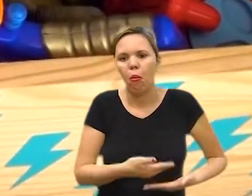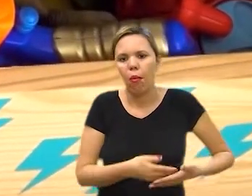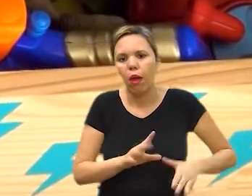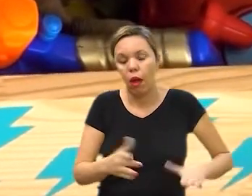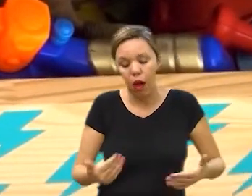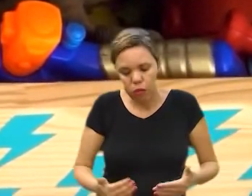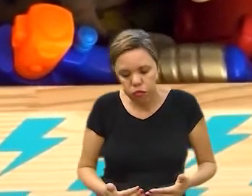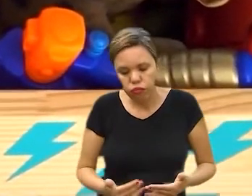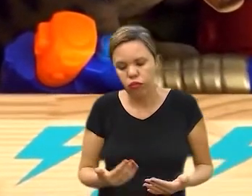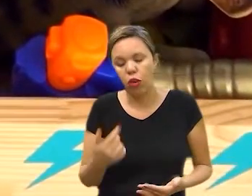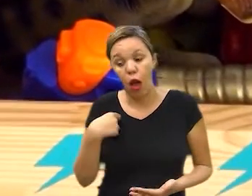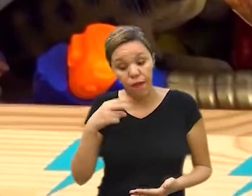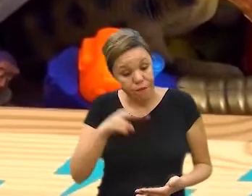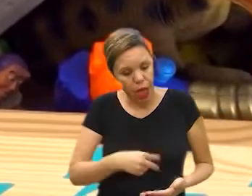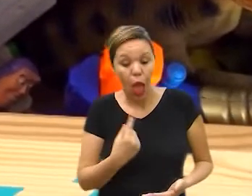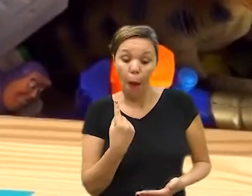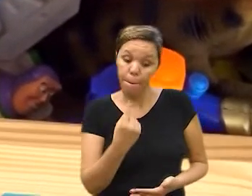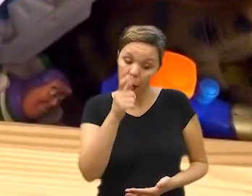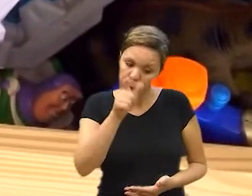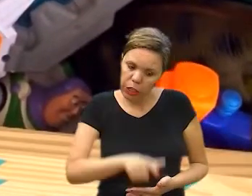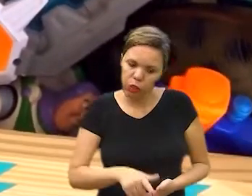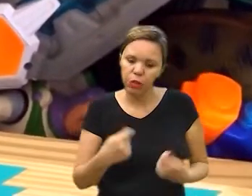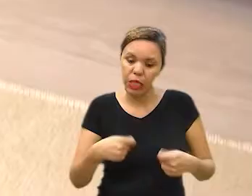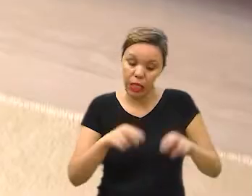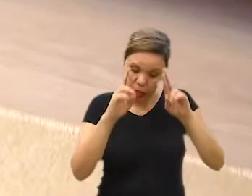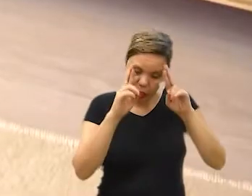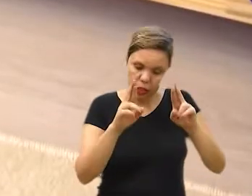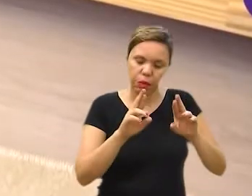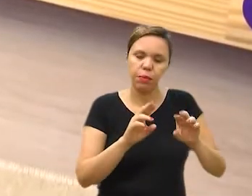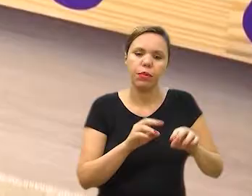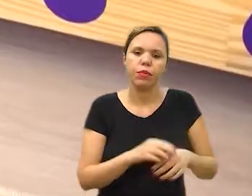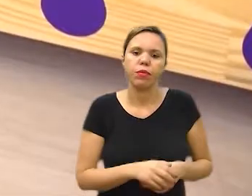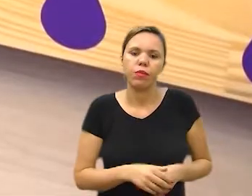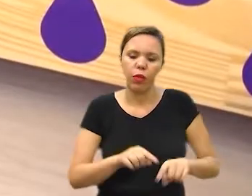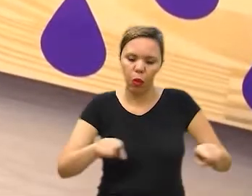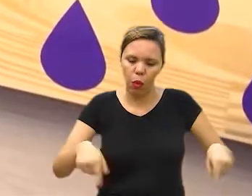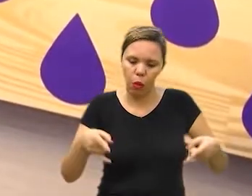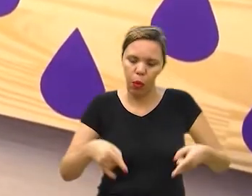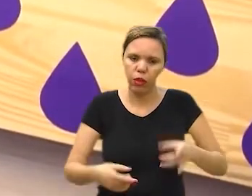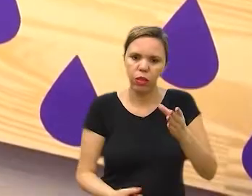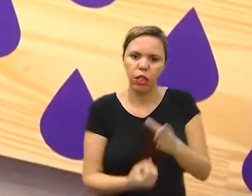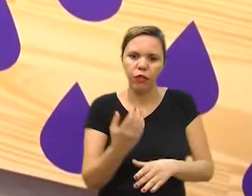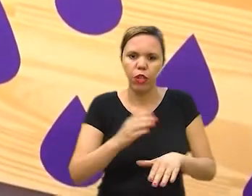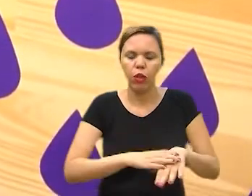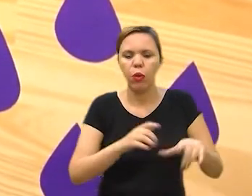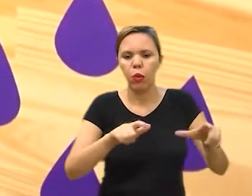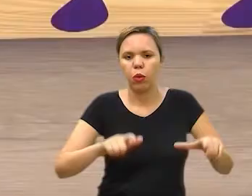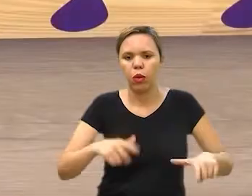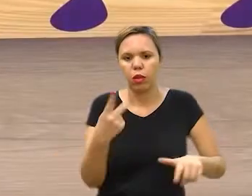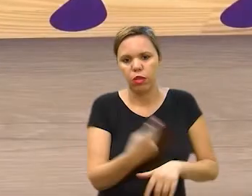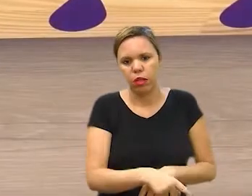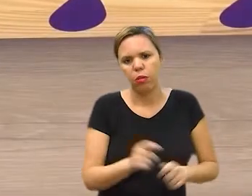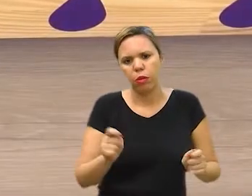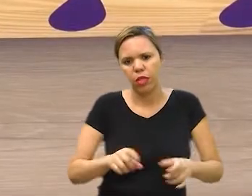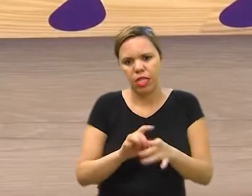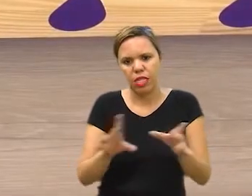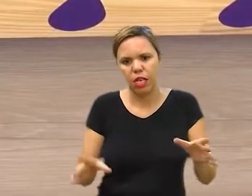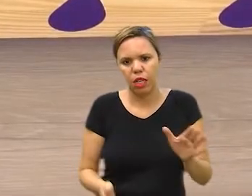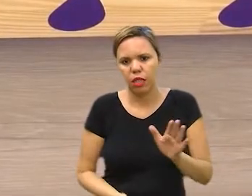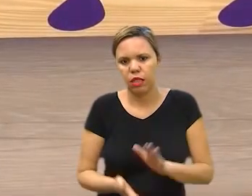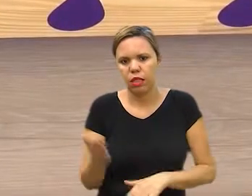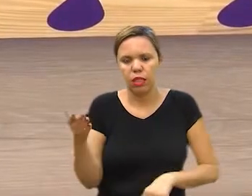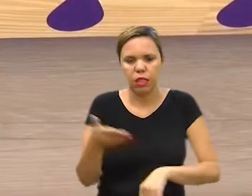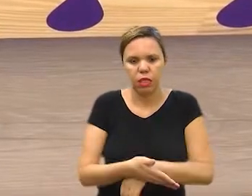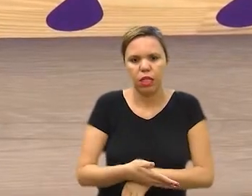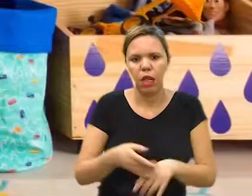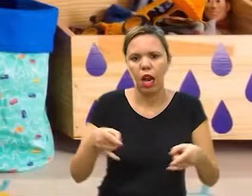gente reconhece, ele é um indivíduo que precisa ser respeitado. Então, no quarto dele, eu vou criar um ambiente em que ele vai poder sair e entrar